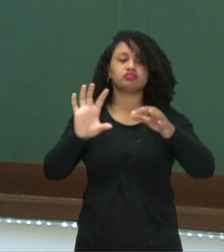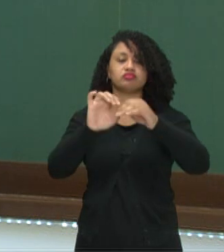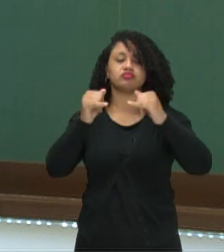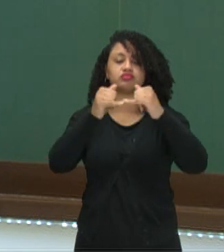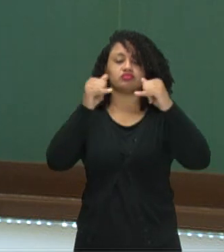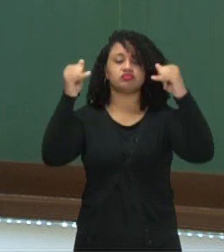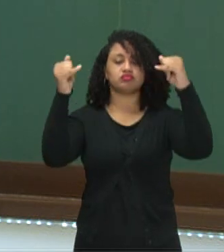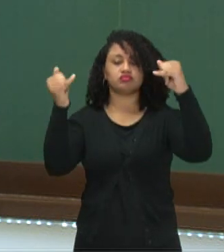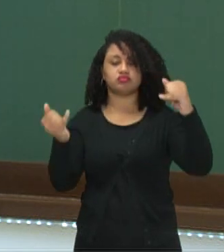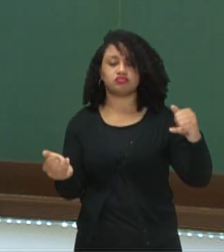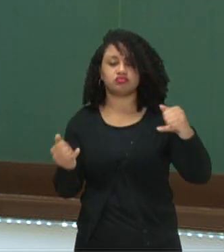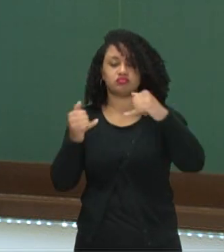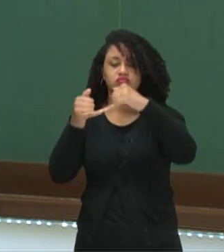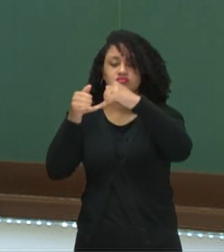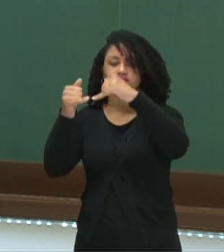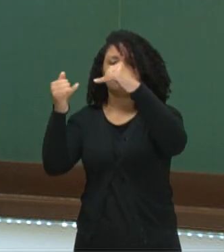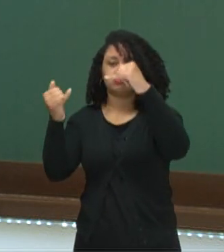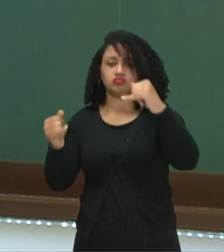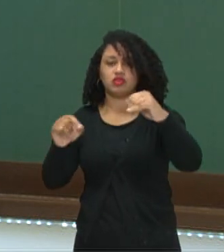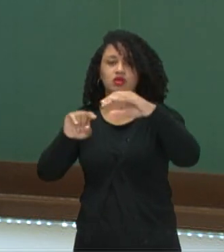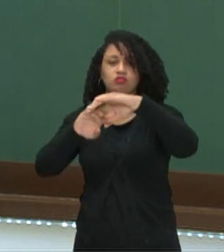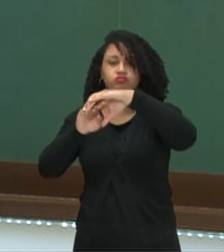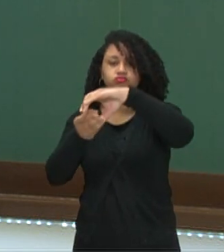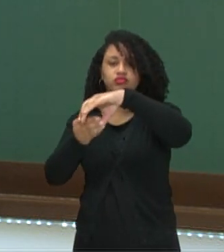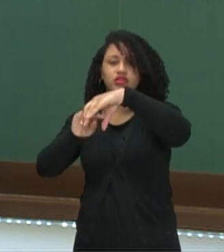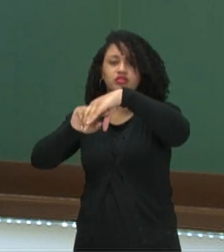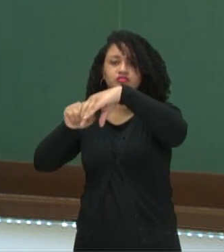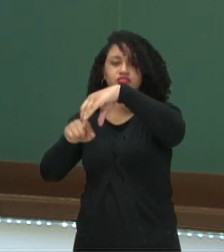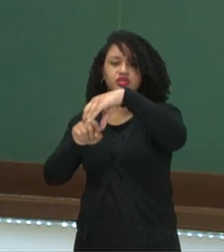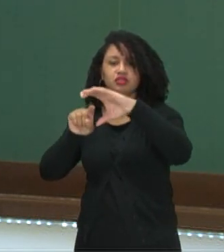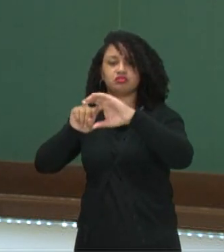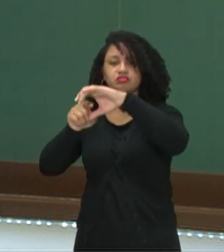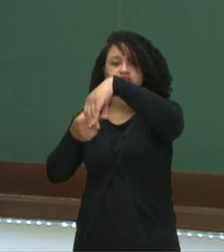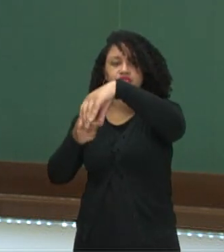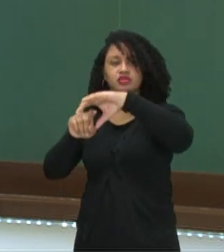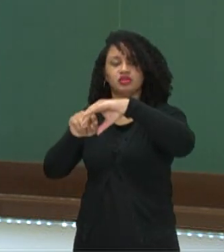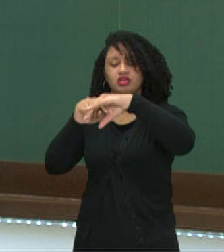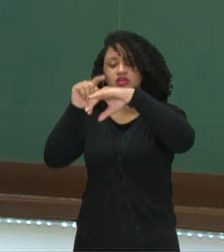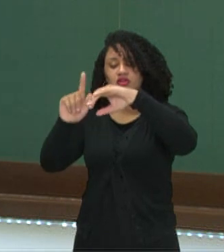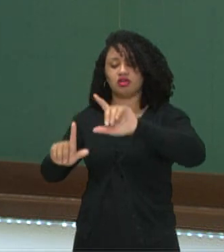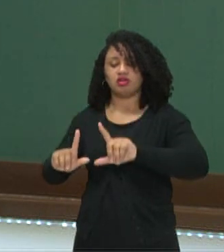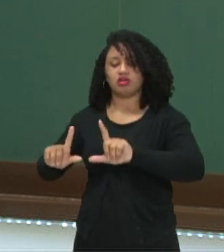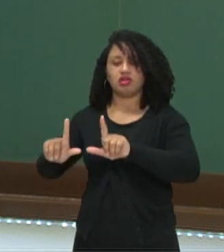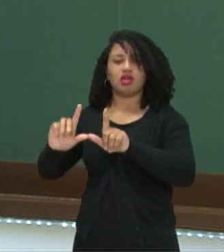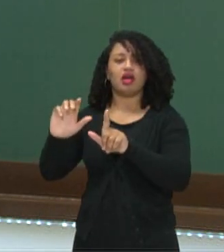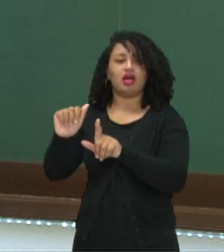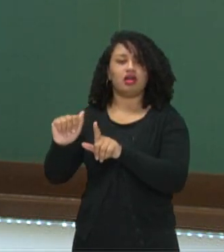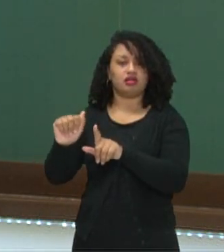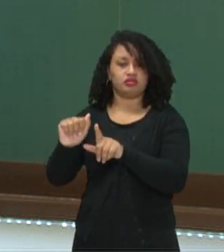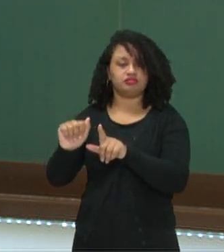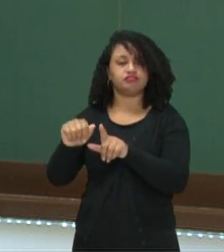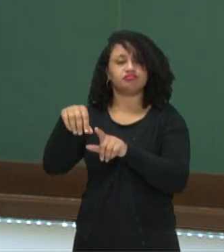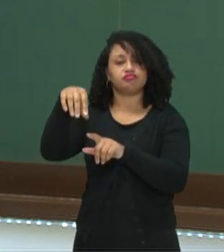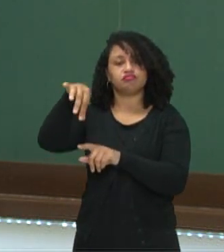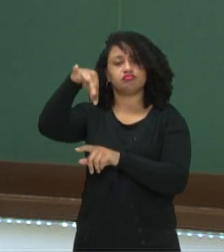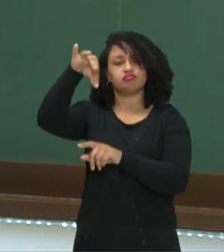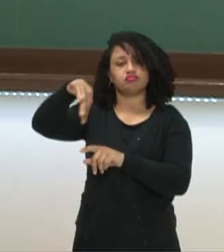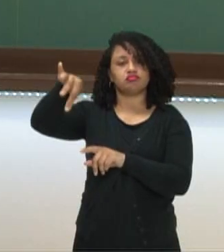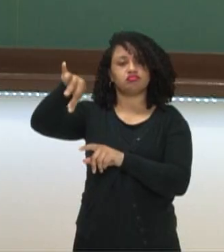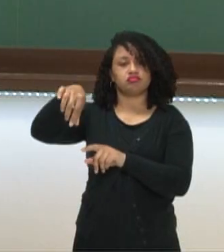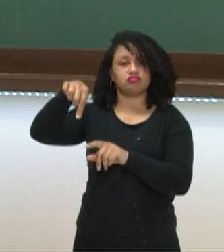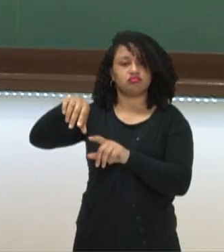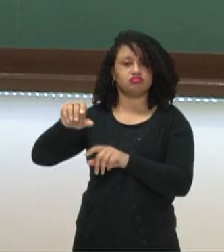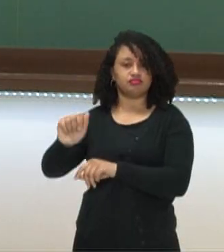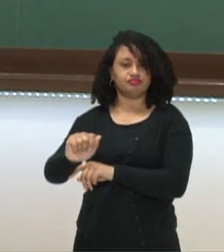corda, e essa corda passa por uma polia, certo? A um outro bloco, do bloco A, que está pendurado,